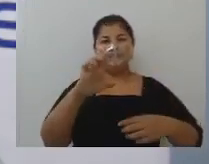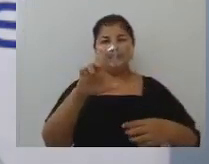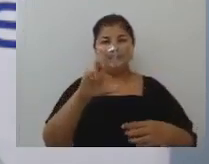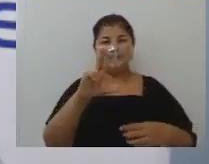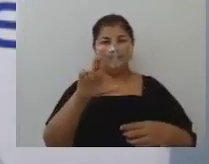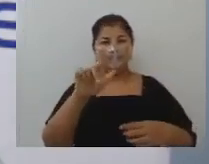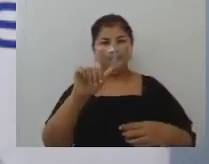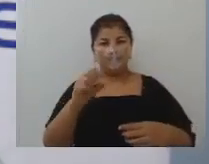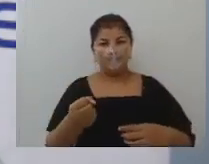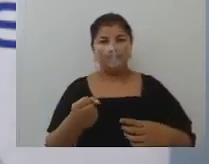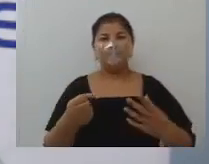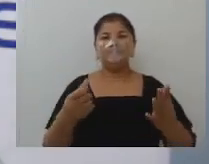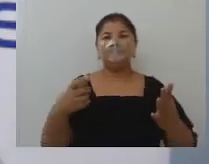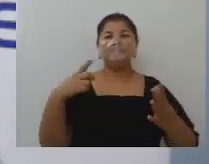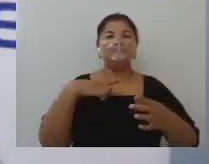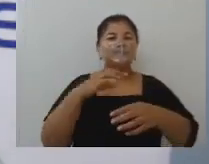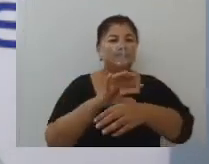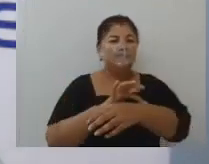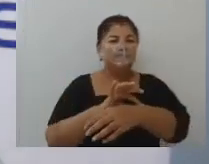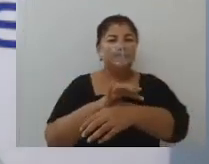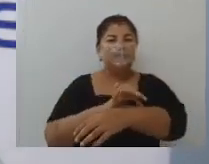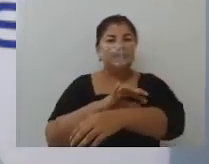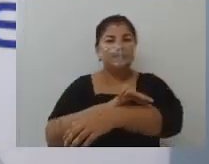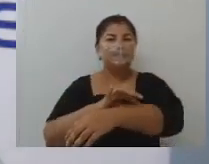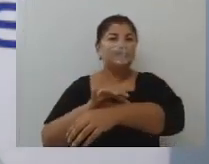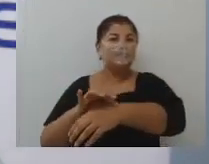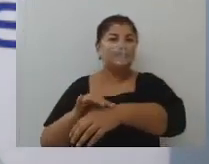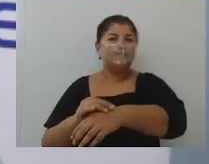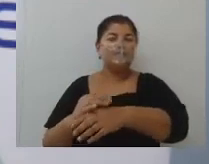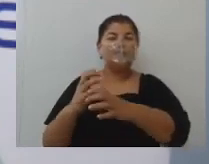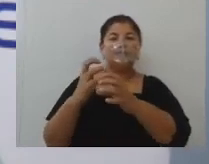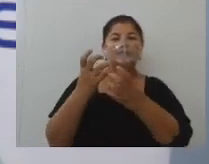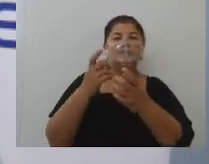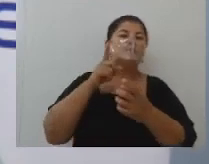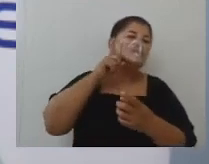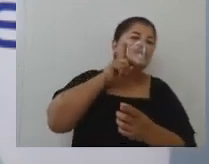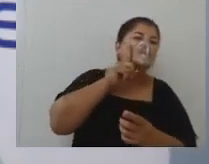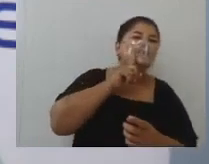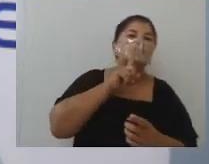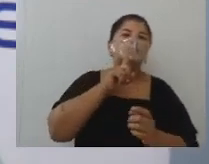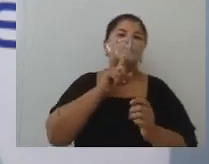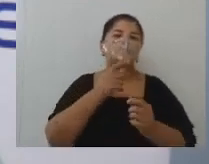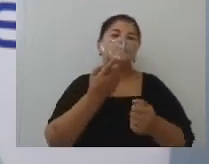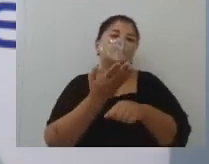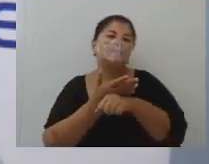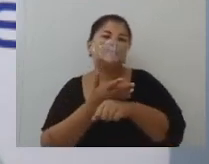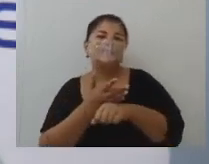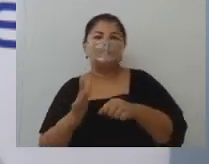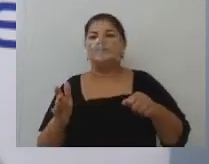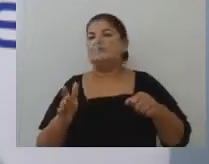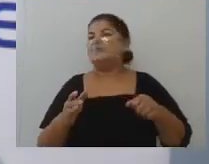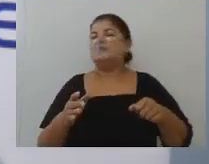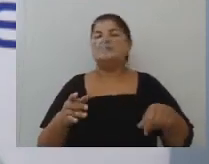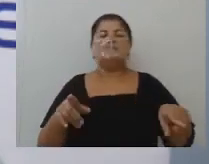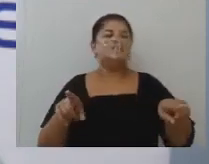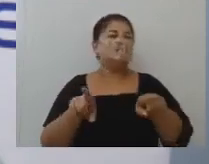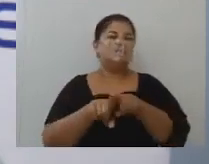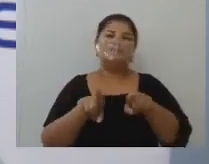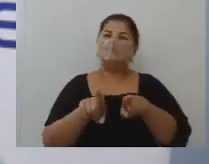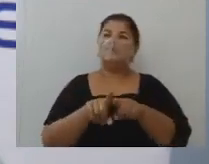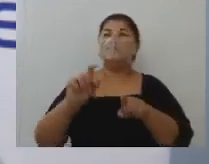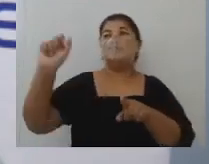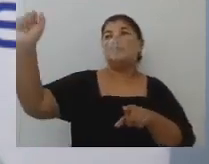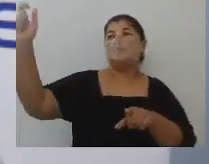uma matiz de pele, vamos dizer assim, mais escura ou mais clara, nós não precisamos muito do